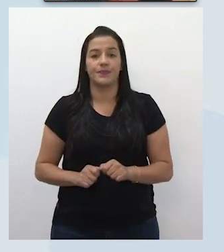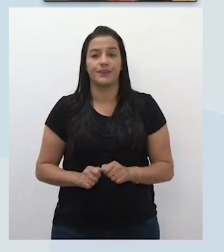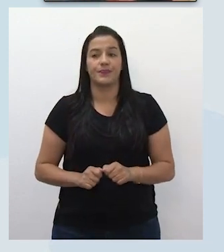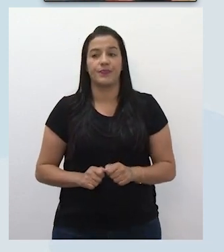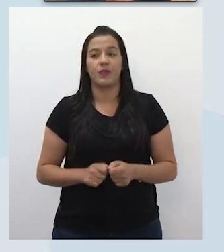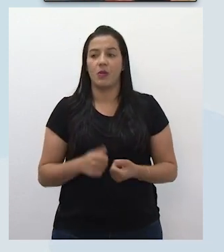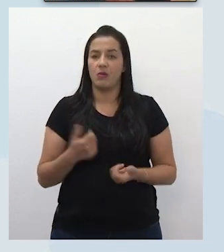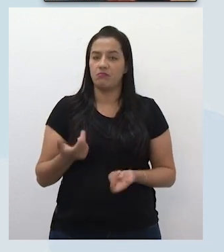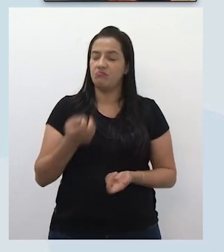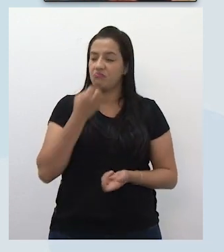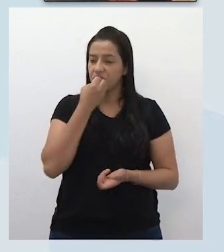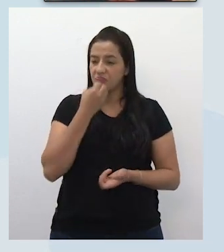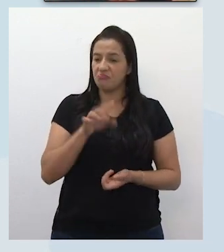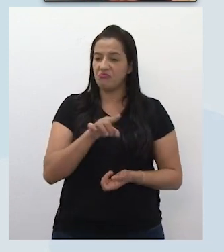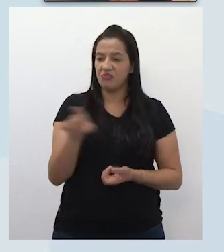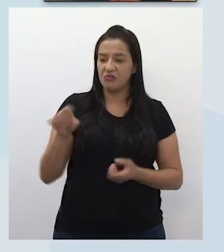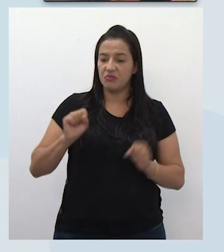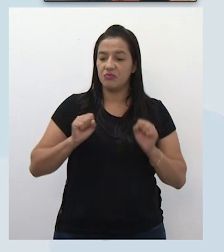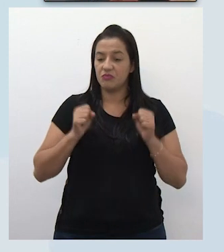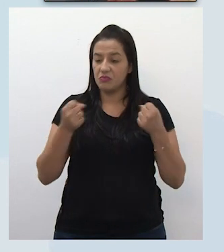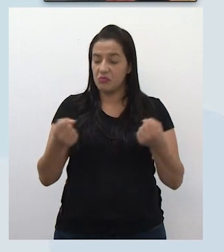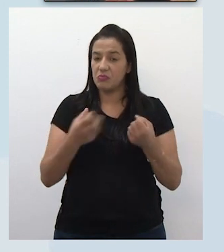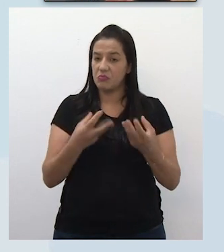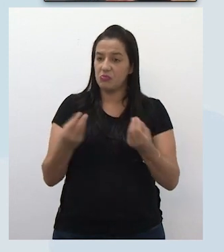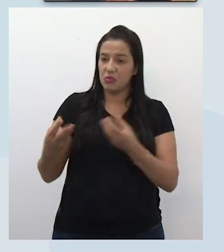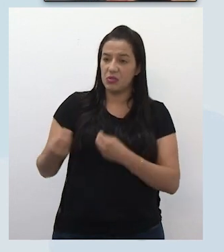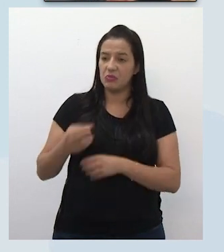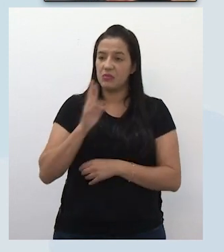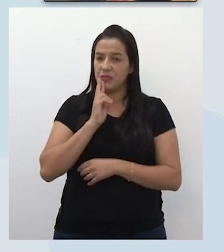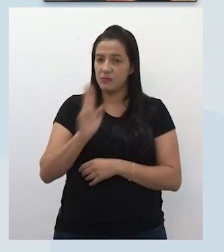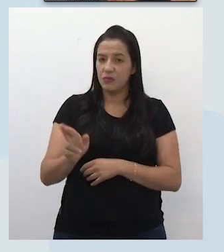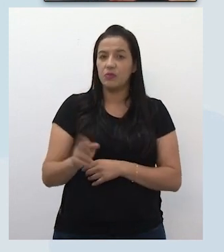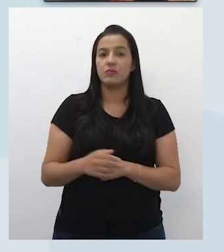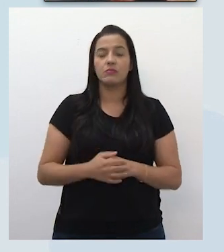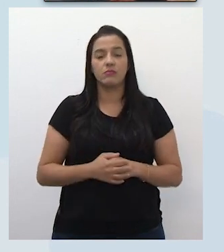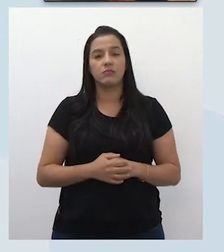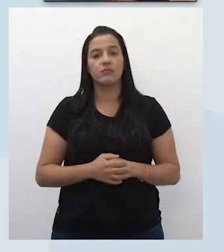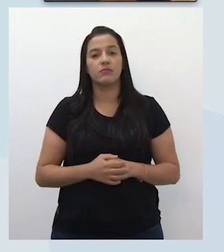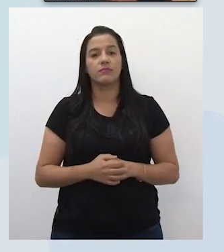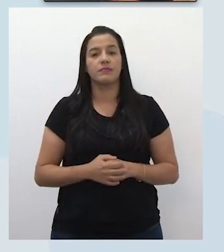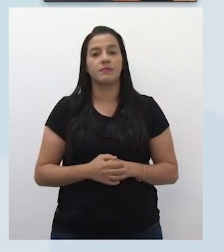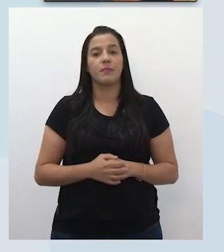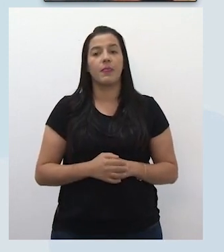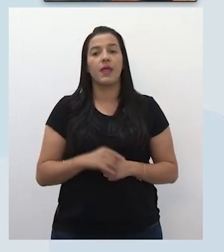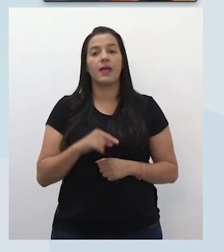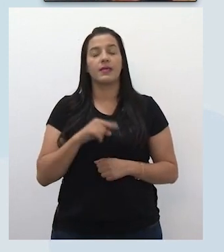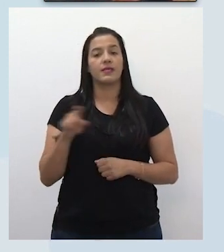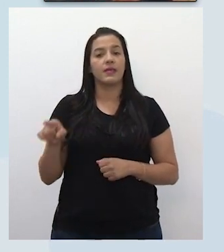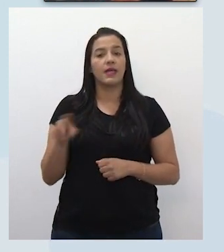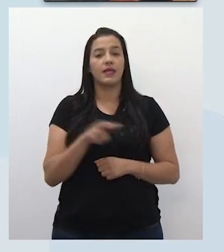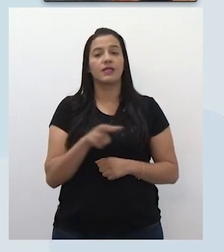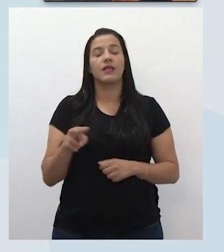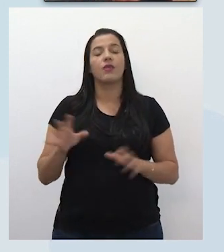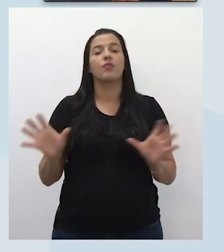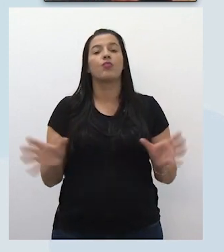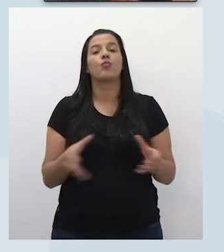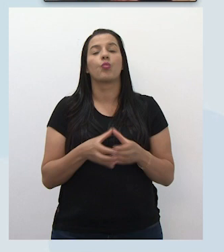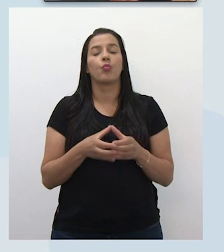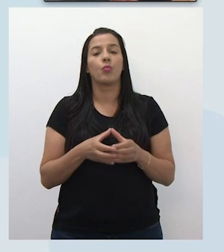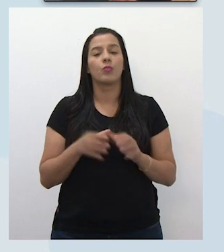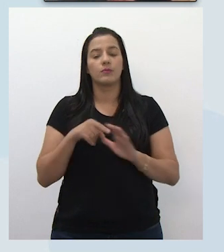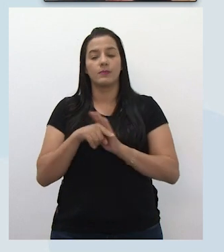Puxa, você deve ter se esforçado muito para conseguir esse resultado. E aí, o que a pesquisadora e a equipe, né,